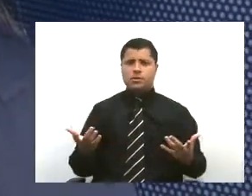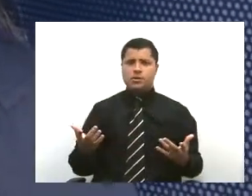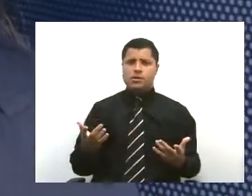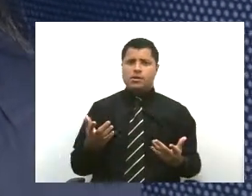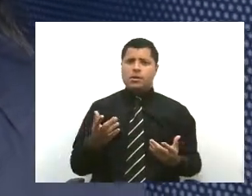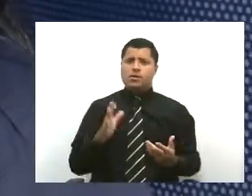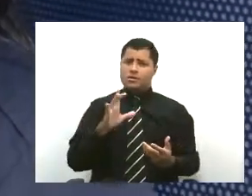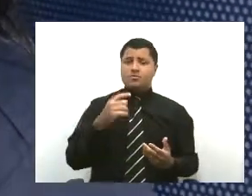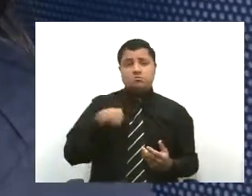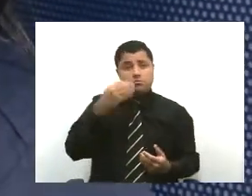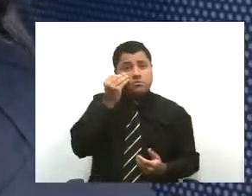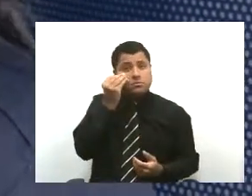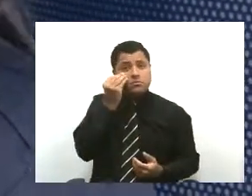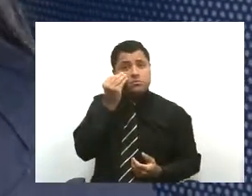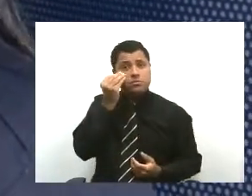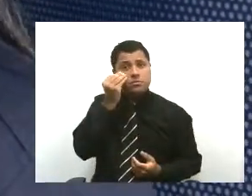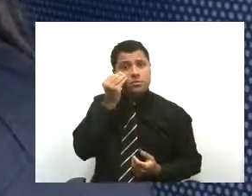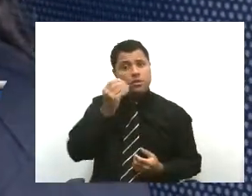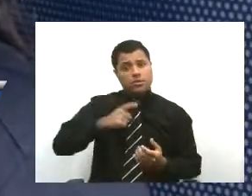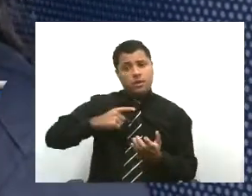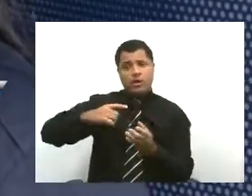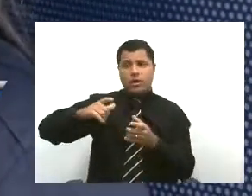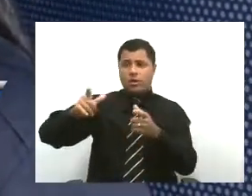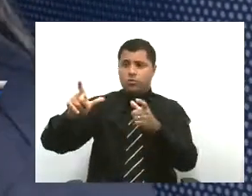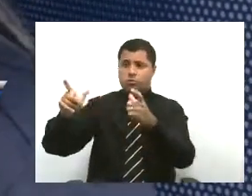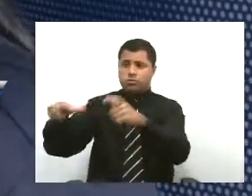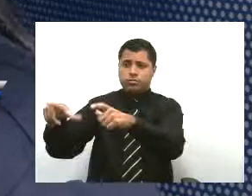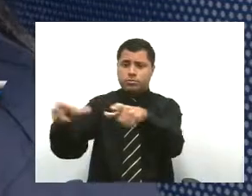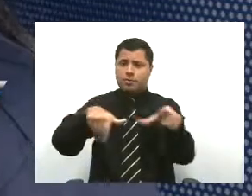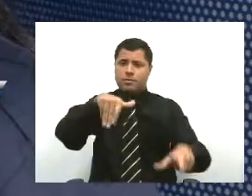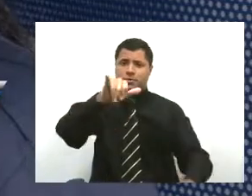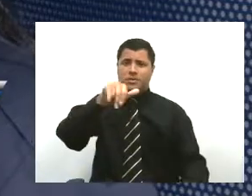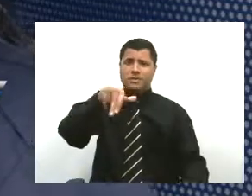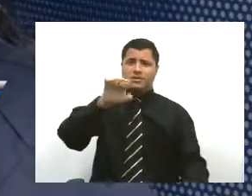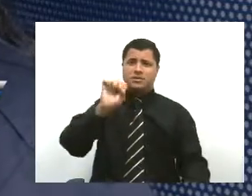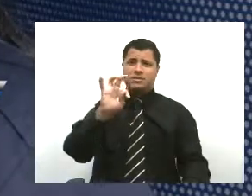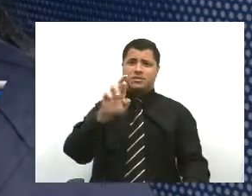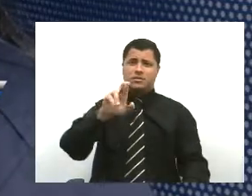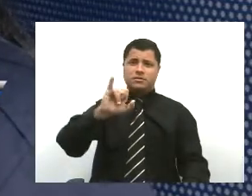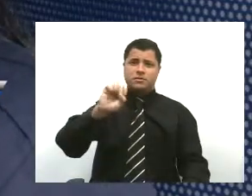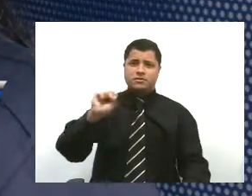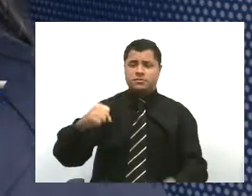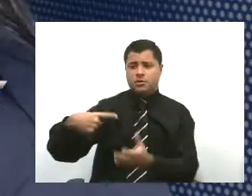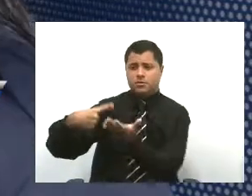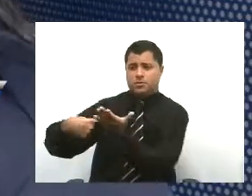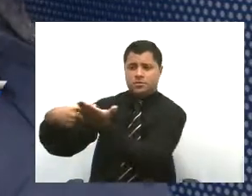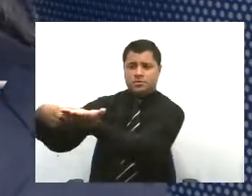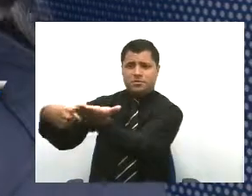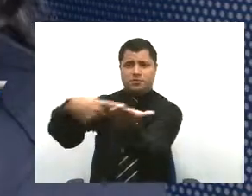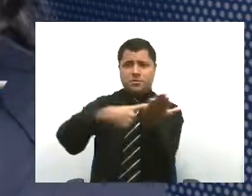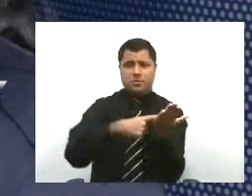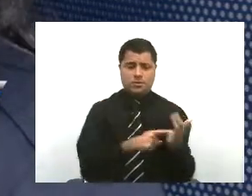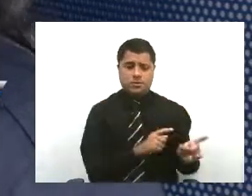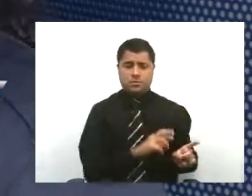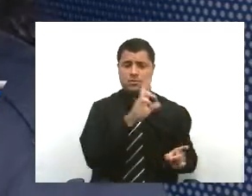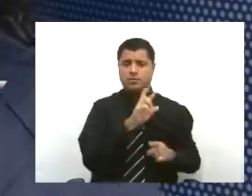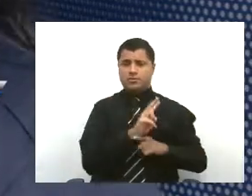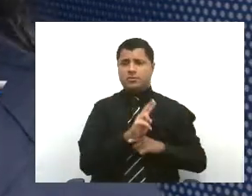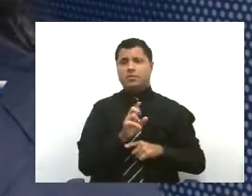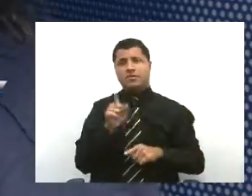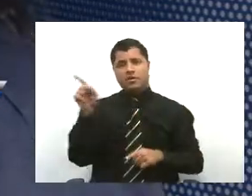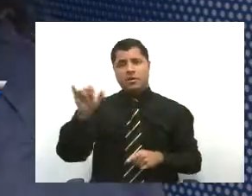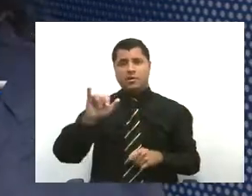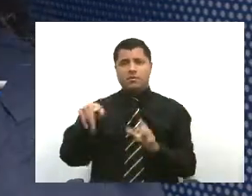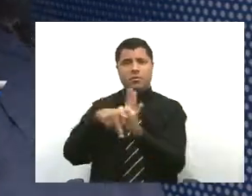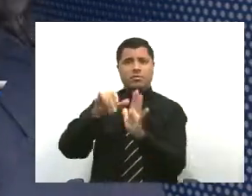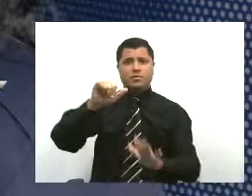tem tentado fazer algumas parcerias com alguns ministérios que compete a nós, enquanto defesa, Ministério da Integração. Então, a gente